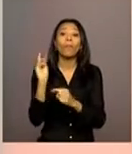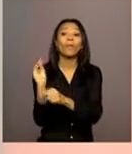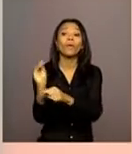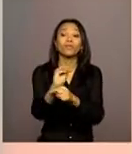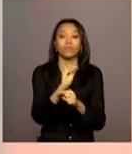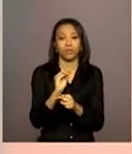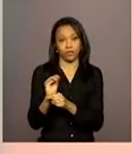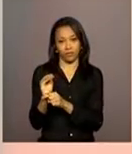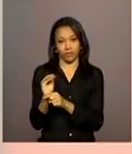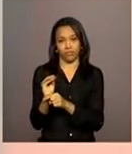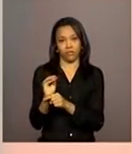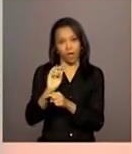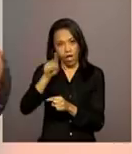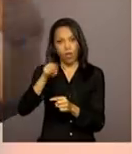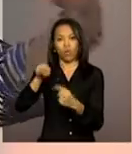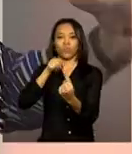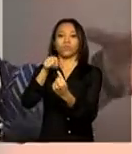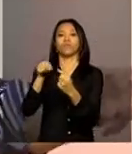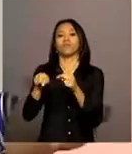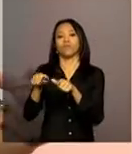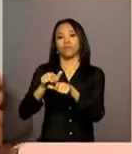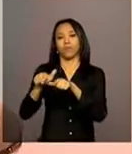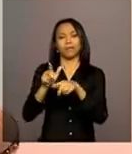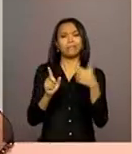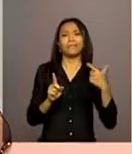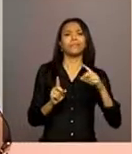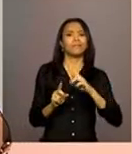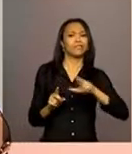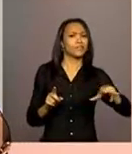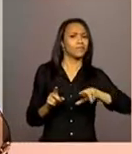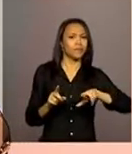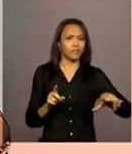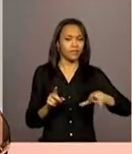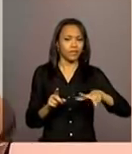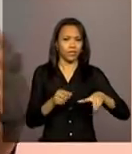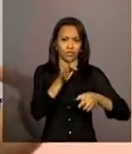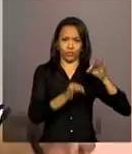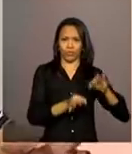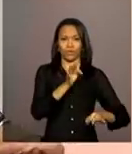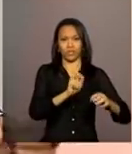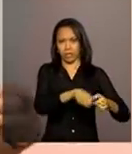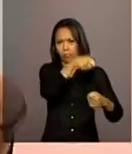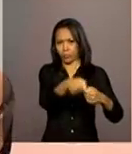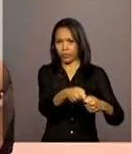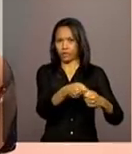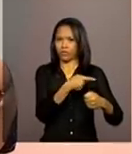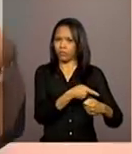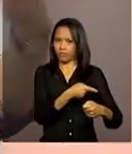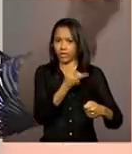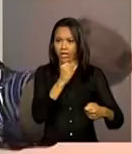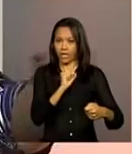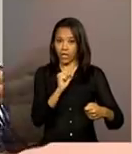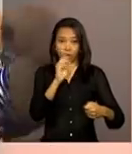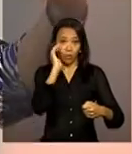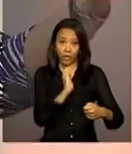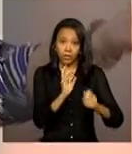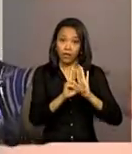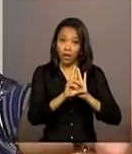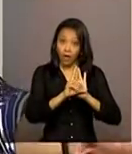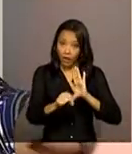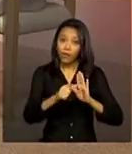com a a o processos eh dei punição de que é um